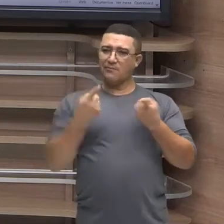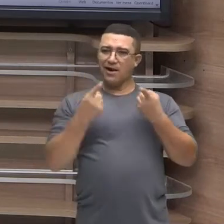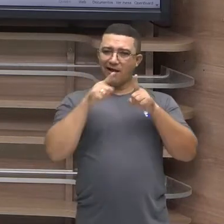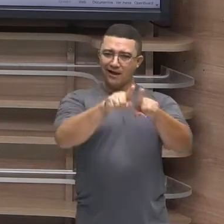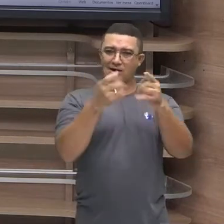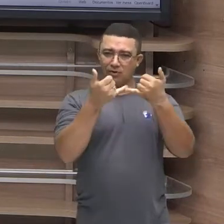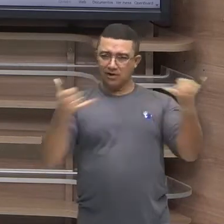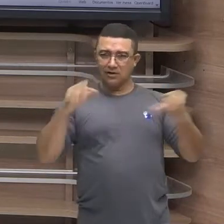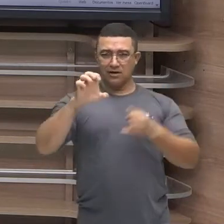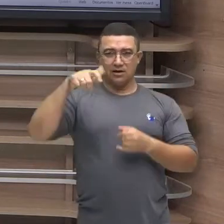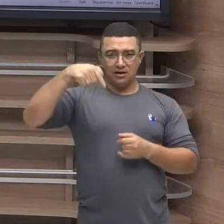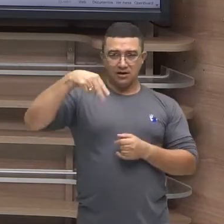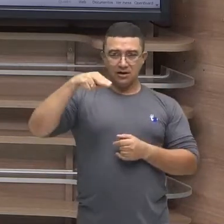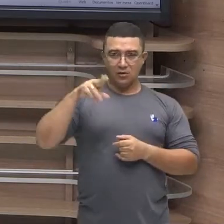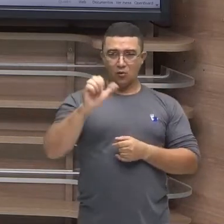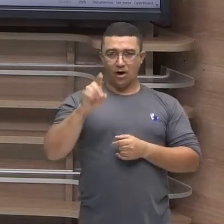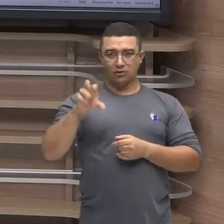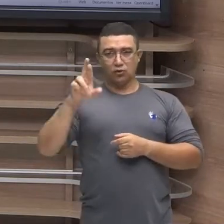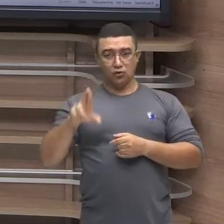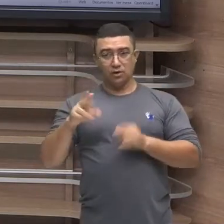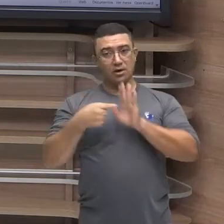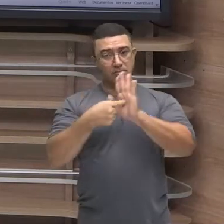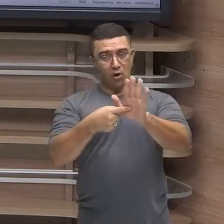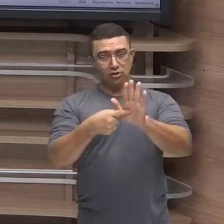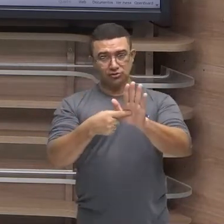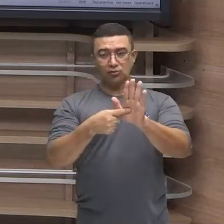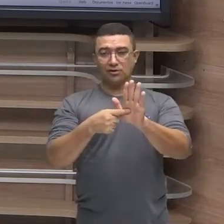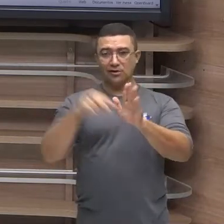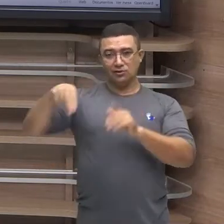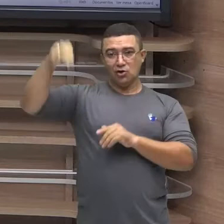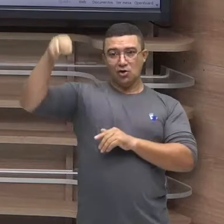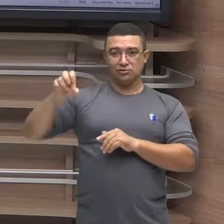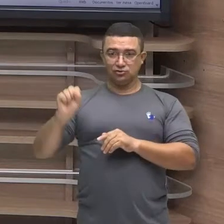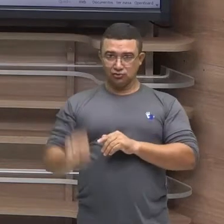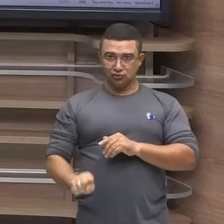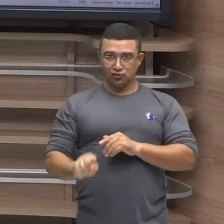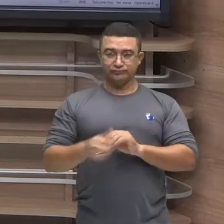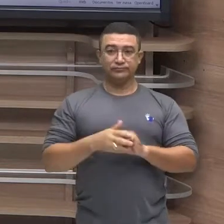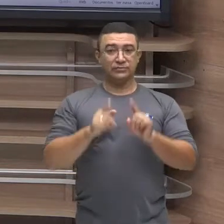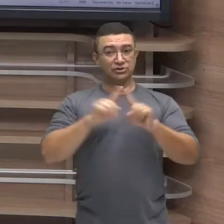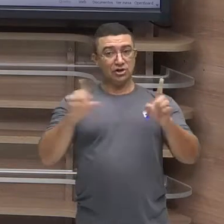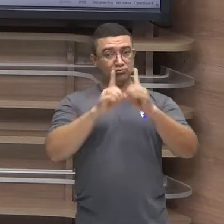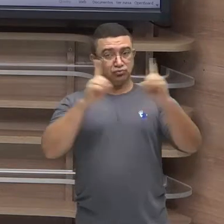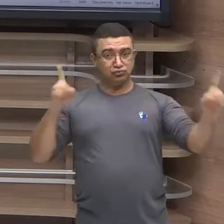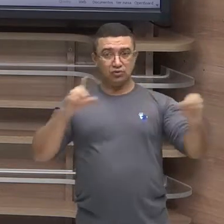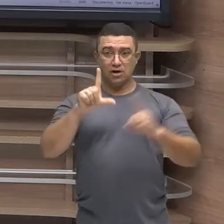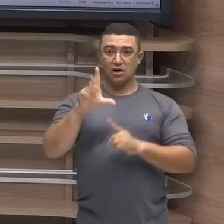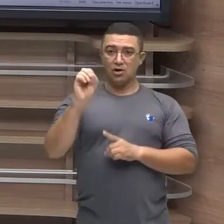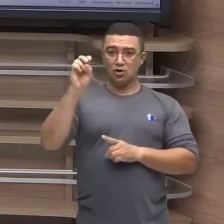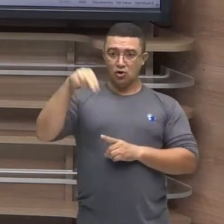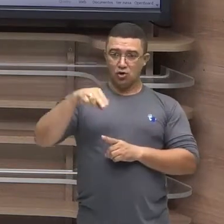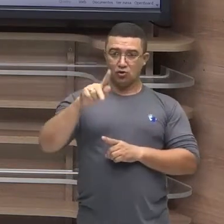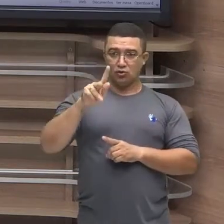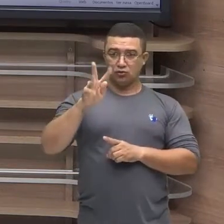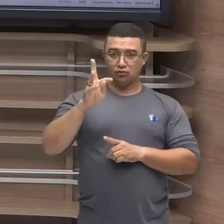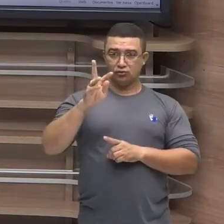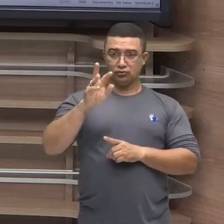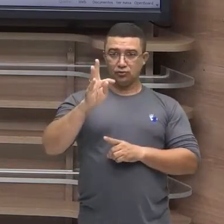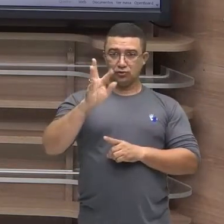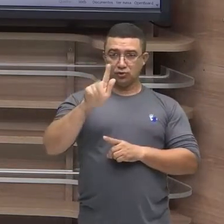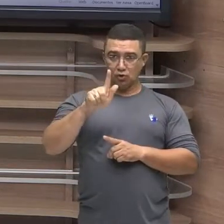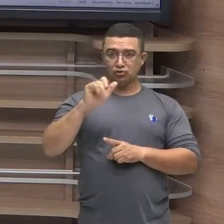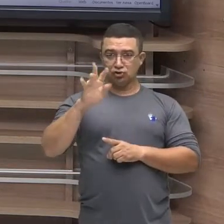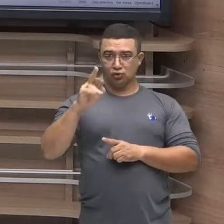Equador, que vai definir aí o hemisfério norte e o hemisfério sul. Já a longitude, a gente tem hemisfério leste e